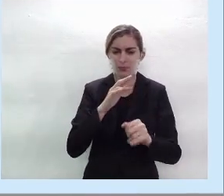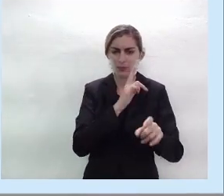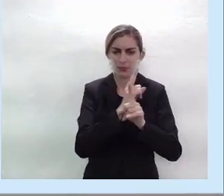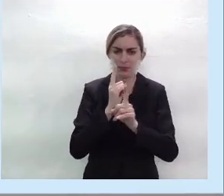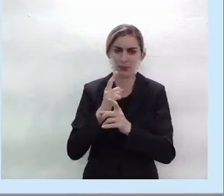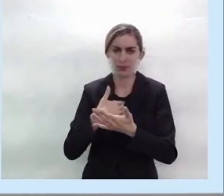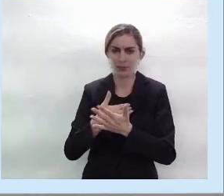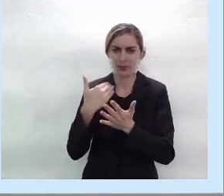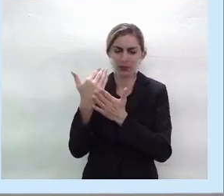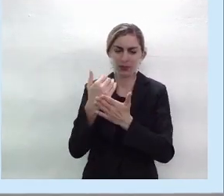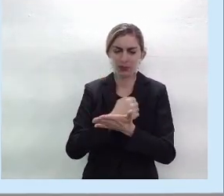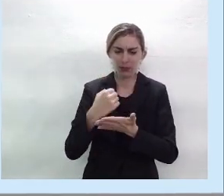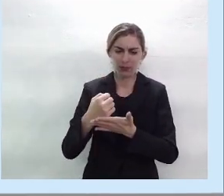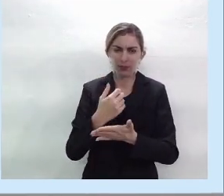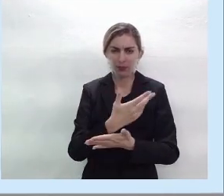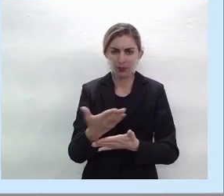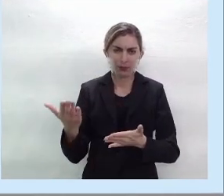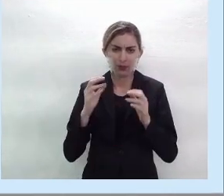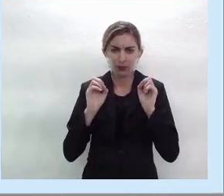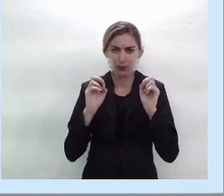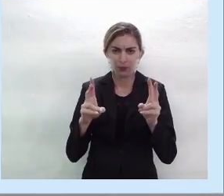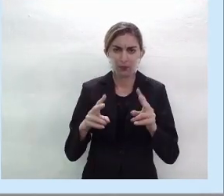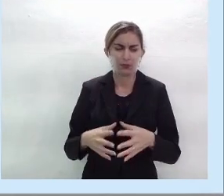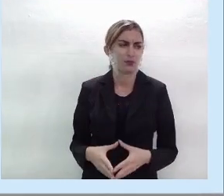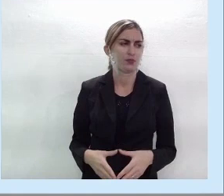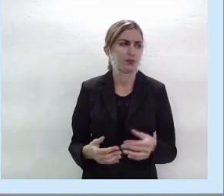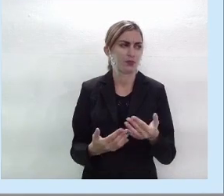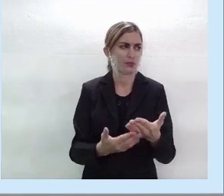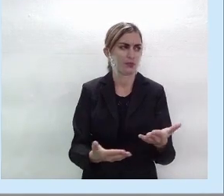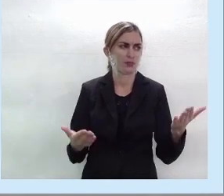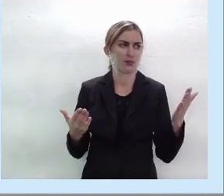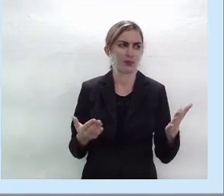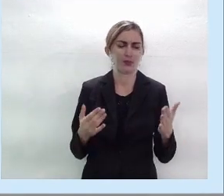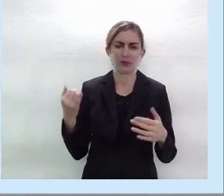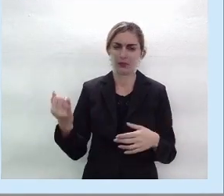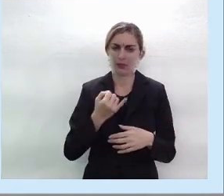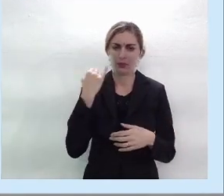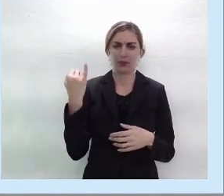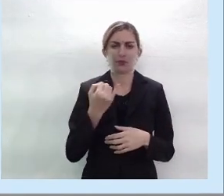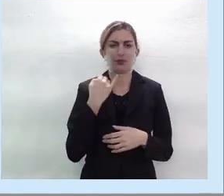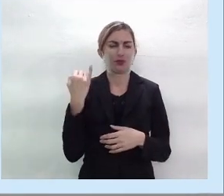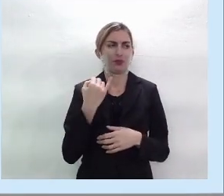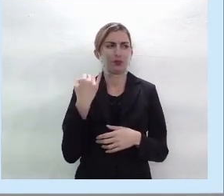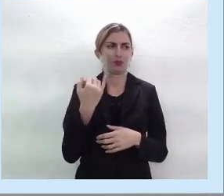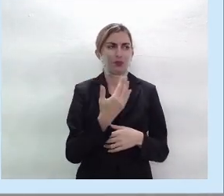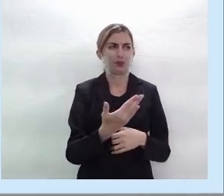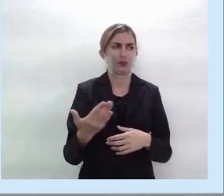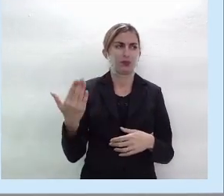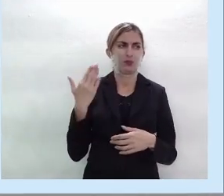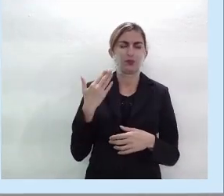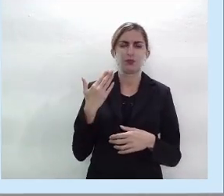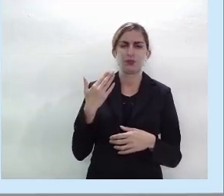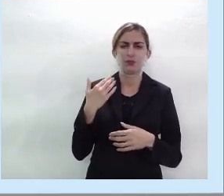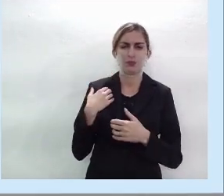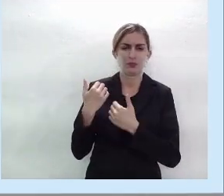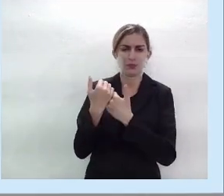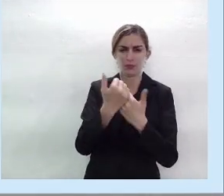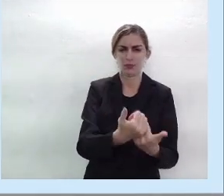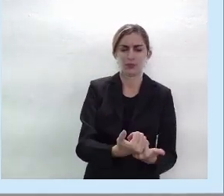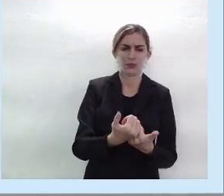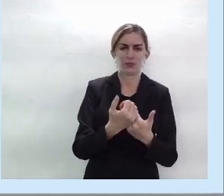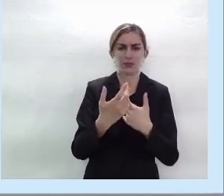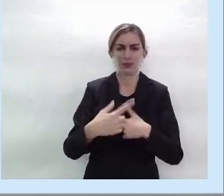e vão achar mais documentos lá. Ok? Além disso, a gente falou da importância do jiu-jitsu como